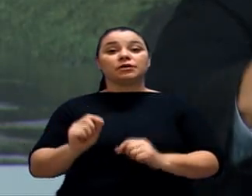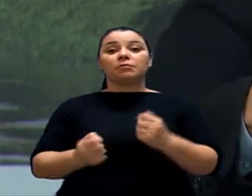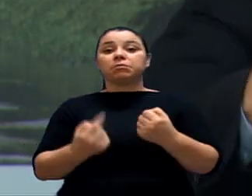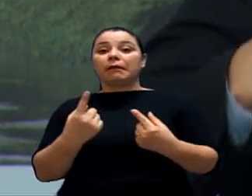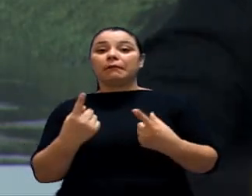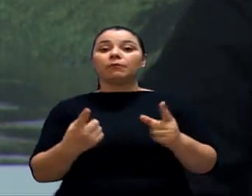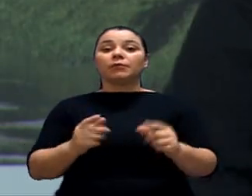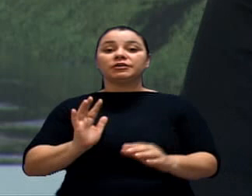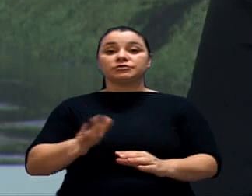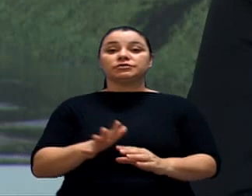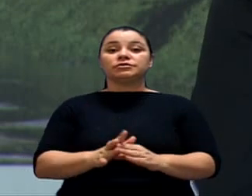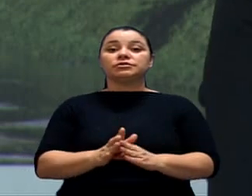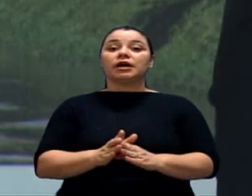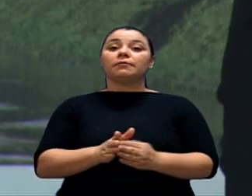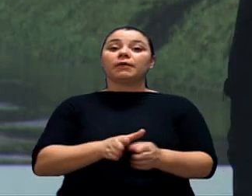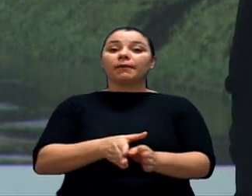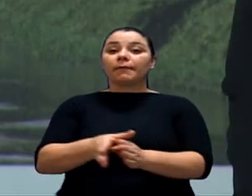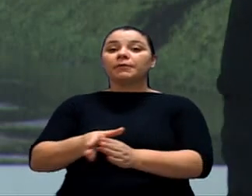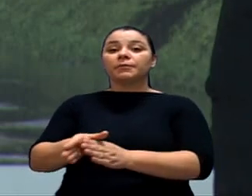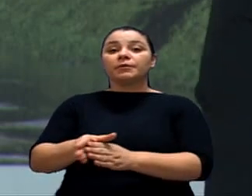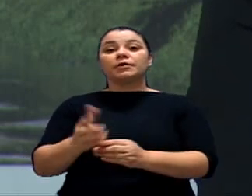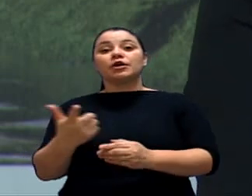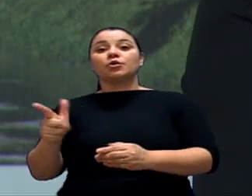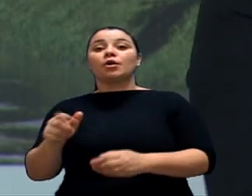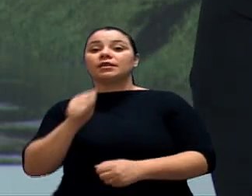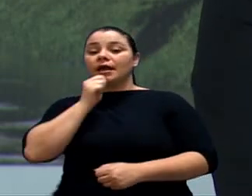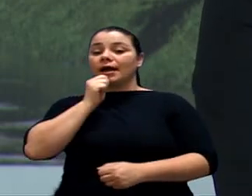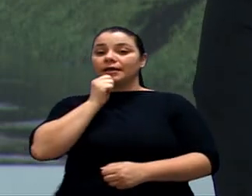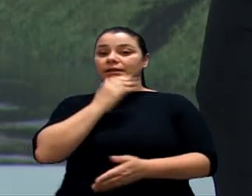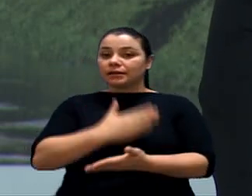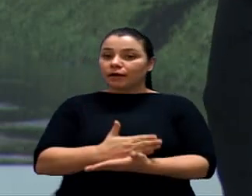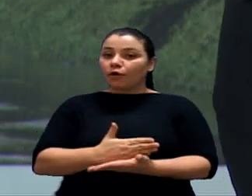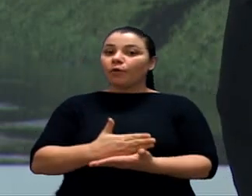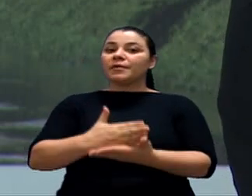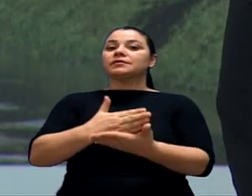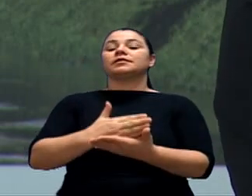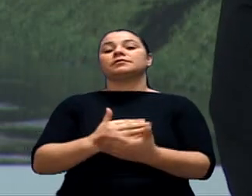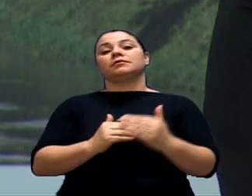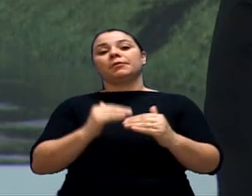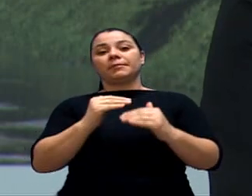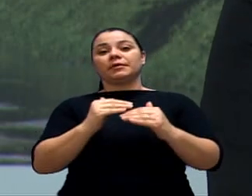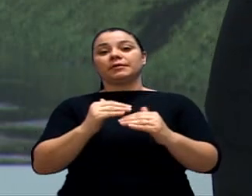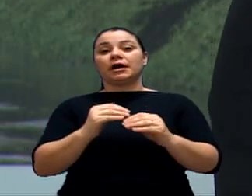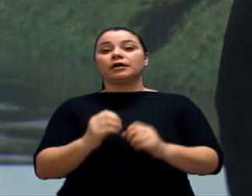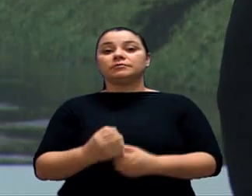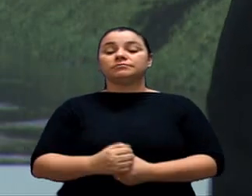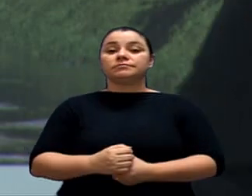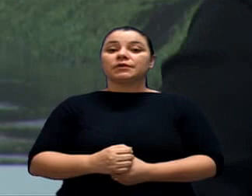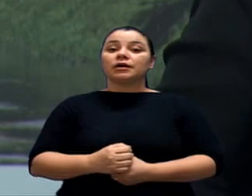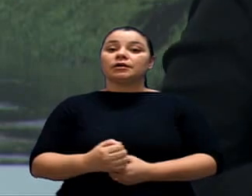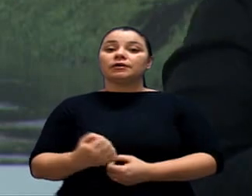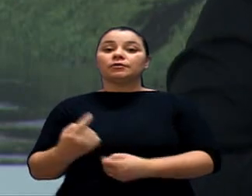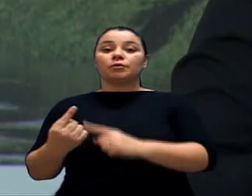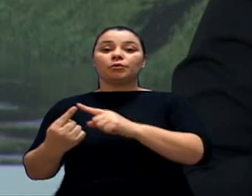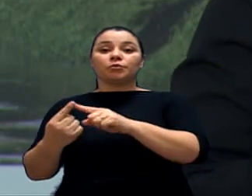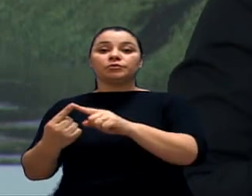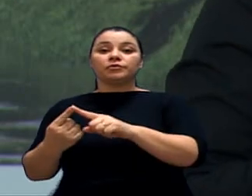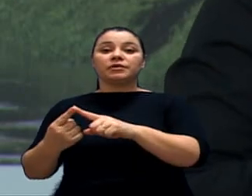algumas já estão sendo encaminhadas e outras ainda iniciando o processo. Um deles é a da Vila São